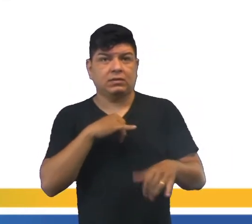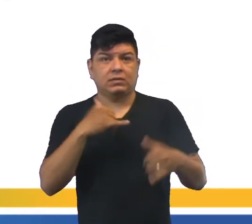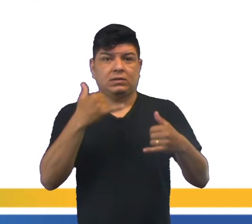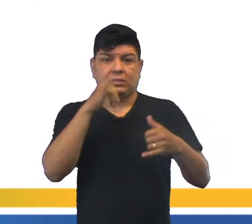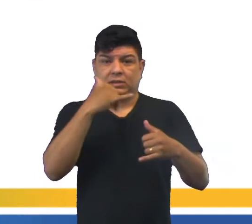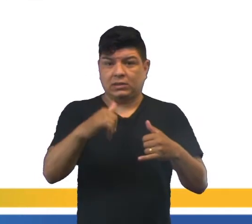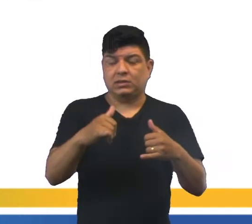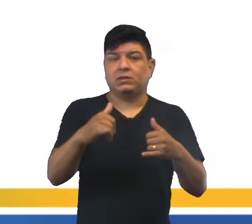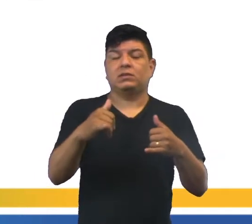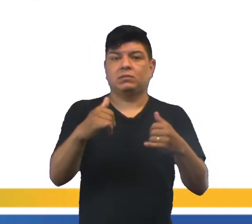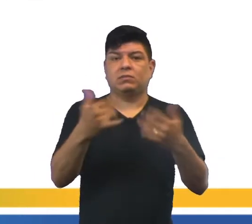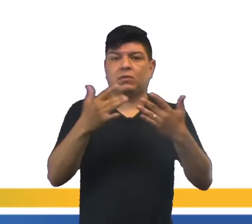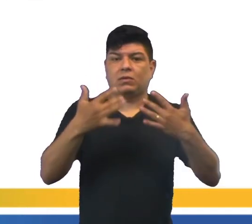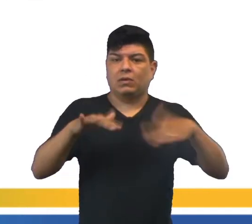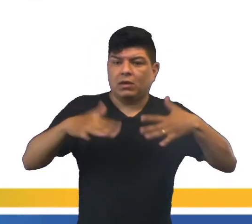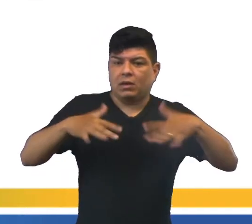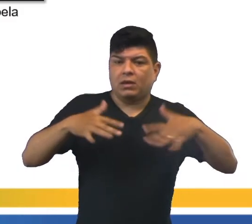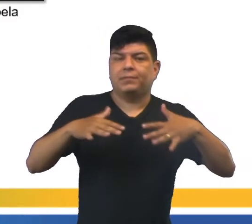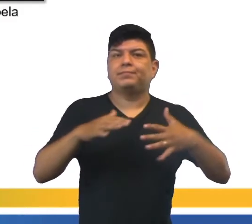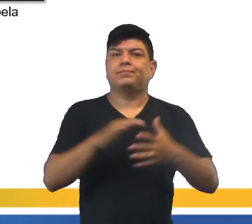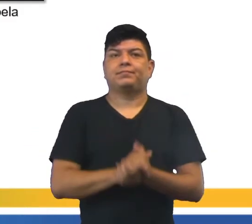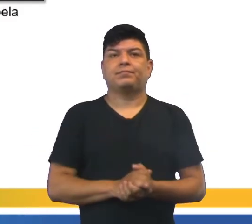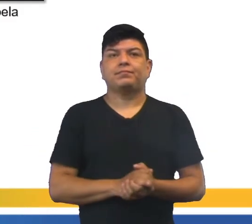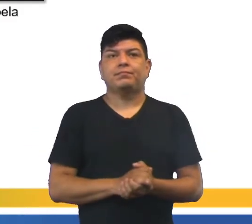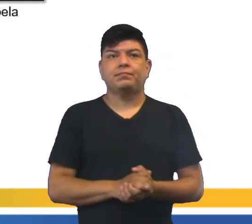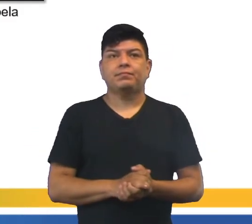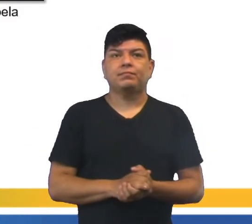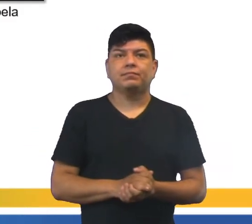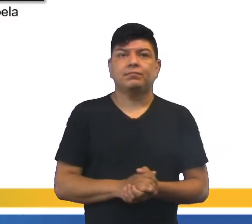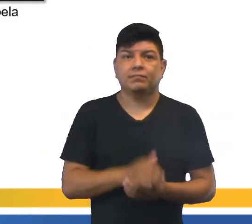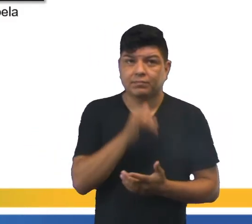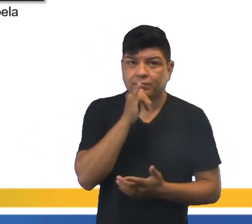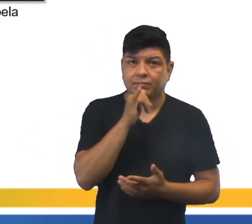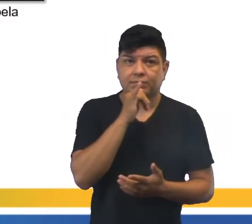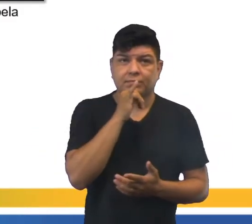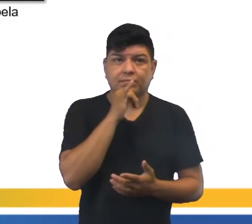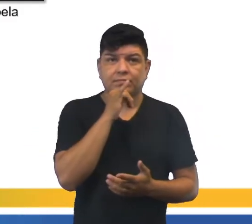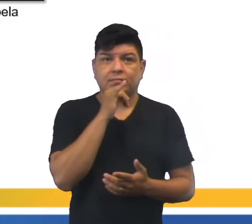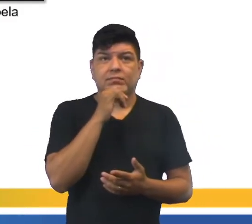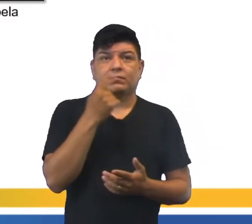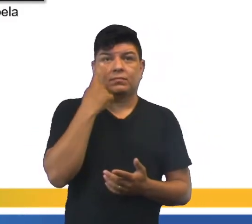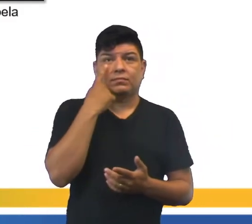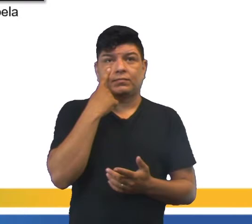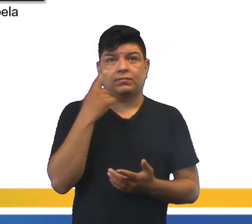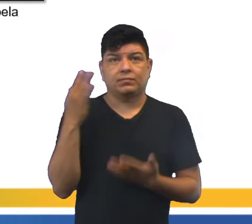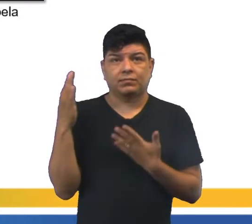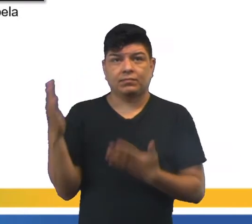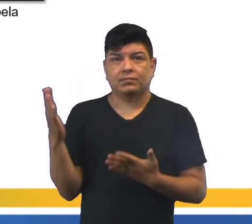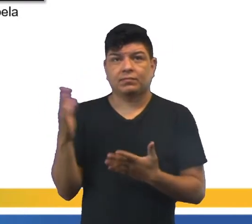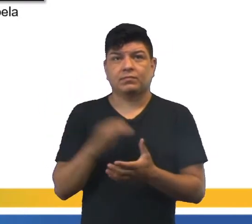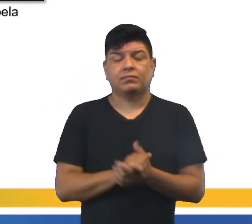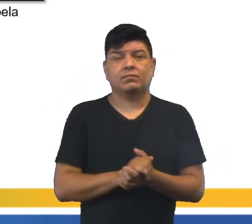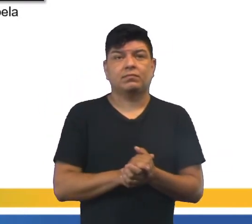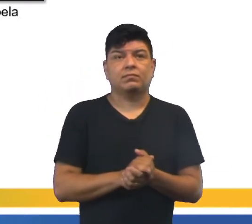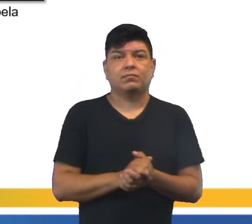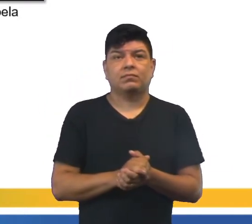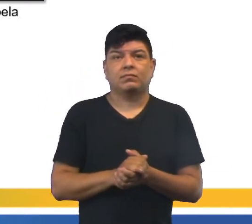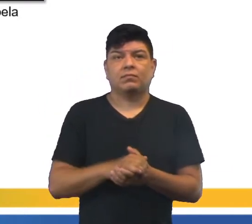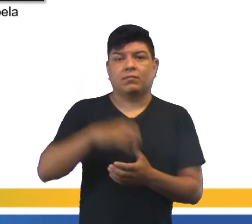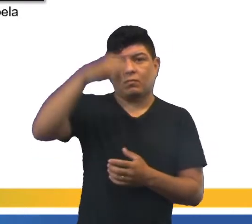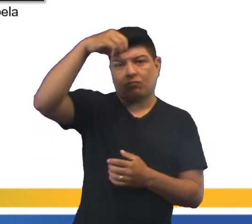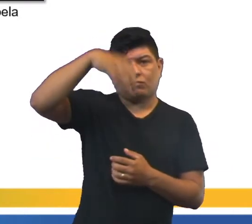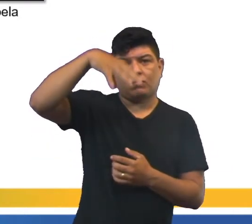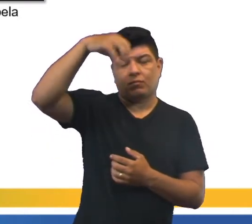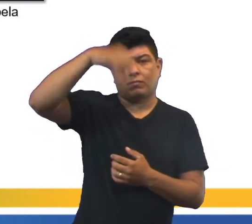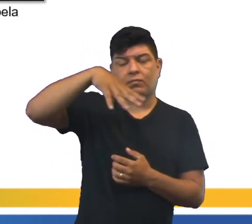a alguma corrente elétrica. Aqui nós temos o exemplo aqui da corrente elétrica em torno de um circuito,